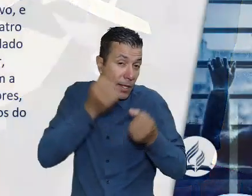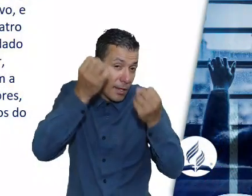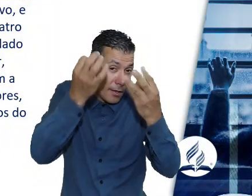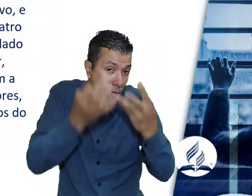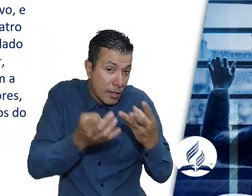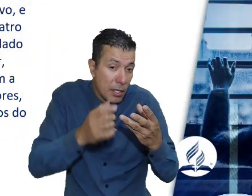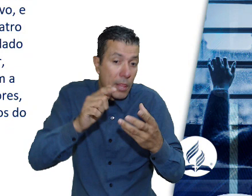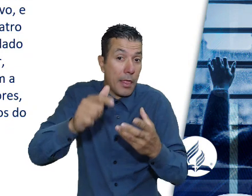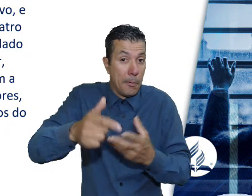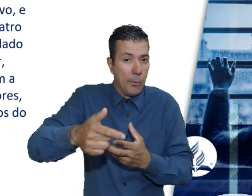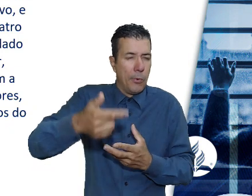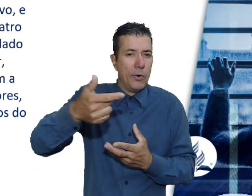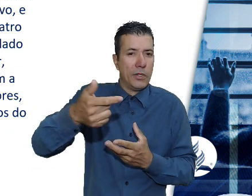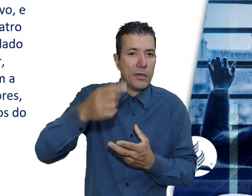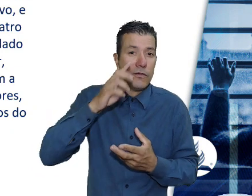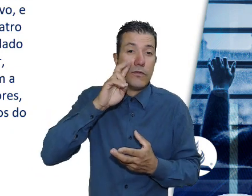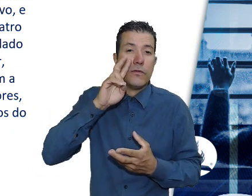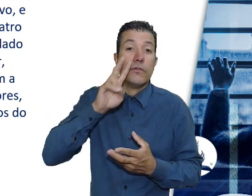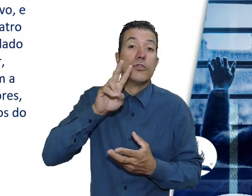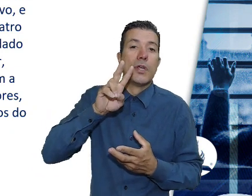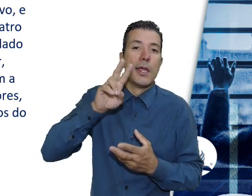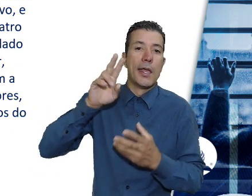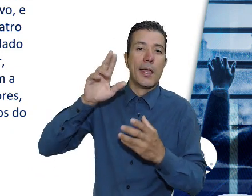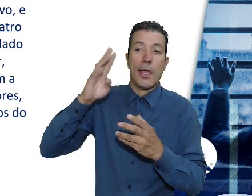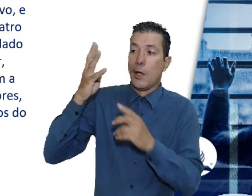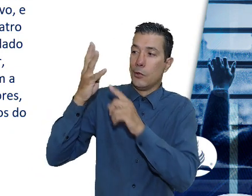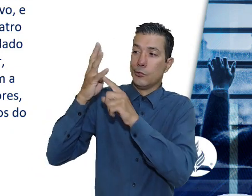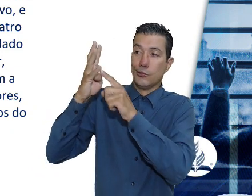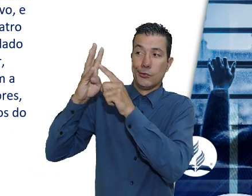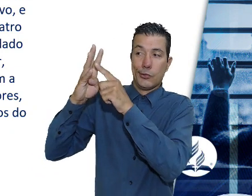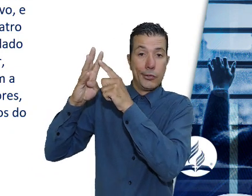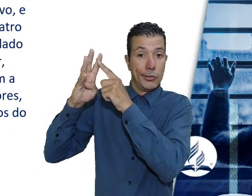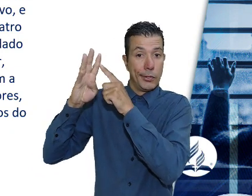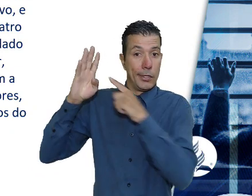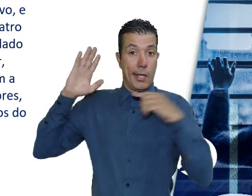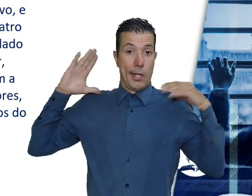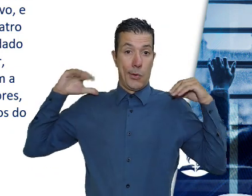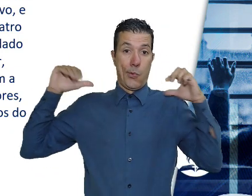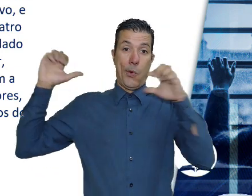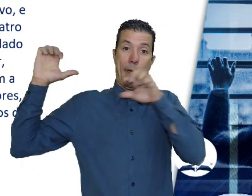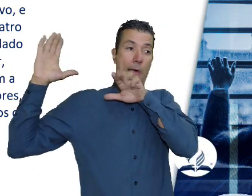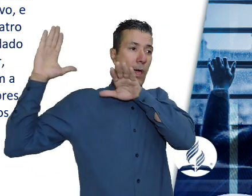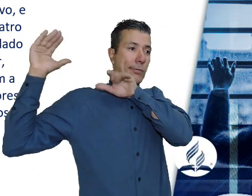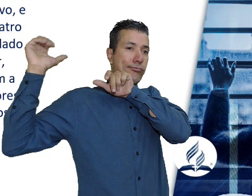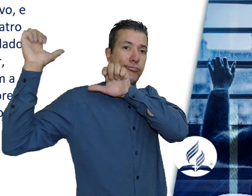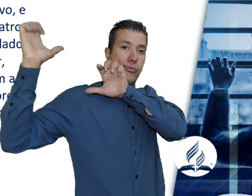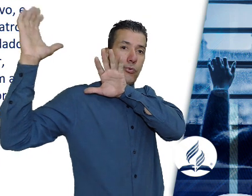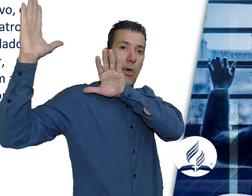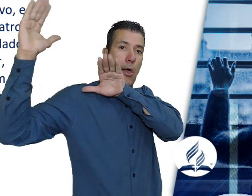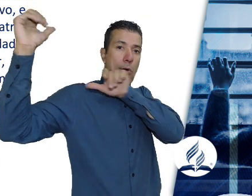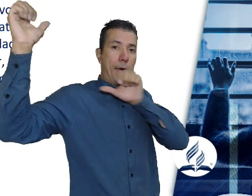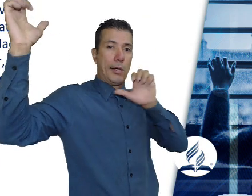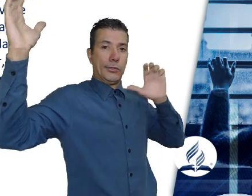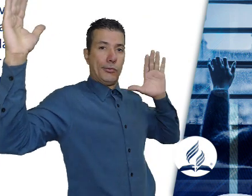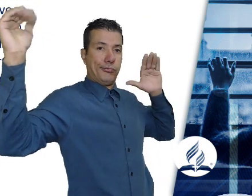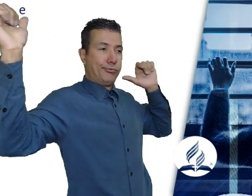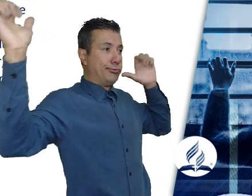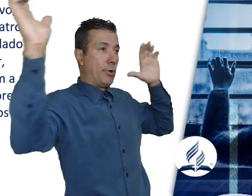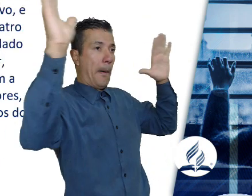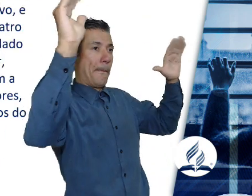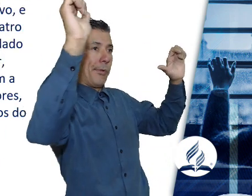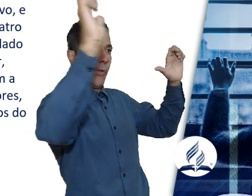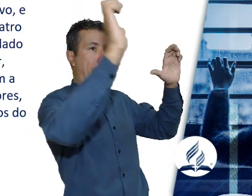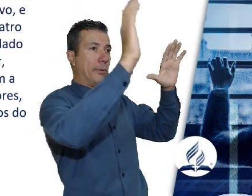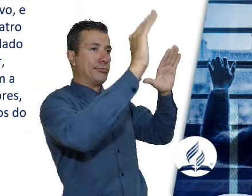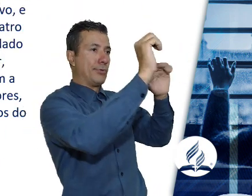depois disto, vi quatro anjos em pé nos quatro cantos da terra, conservando seguros quatro ventos da terra, para que